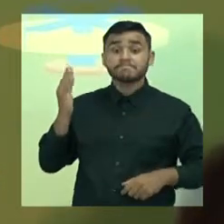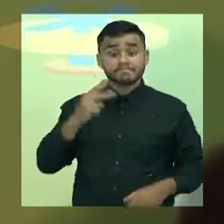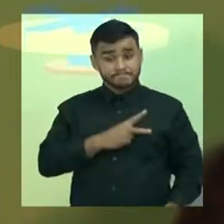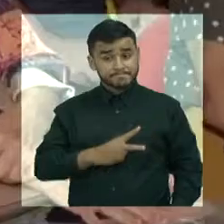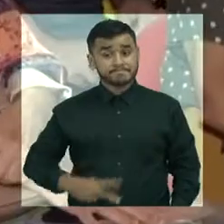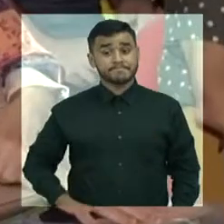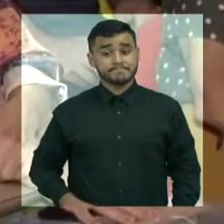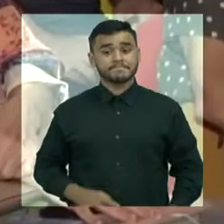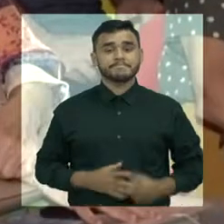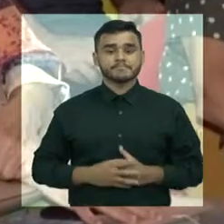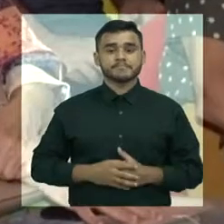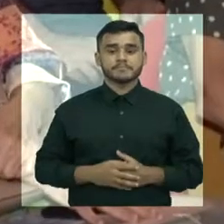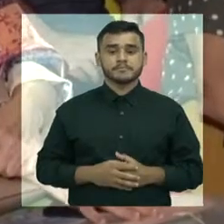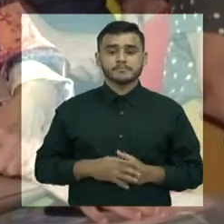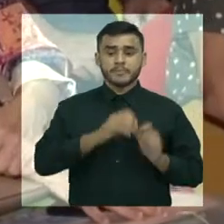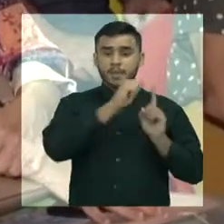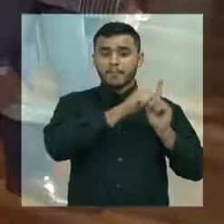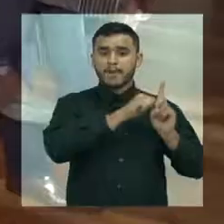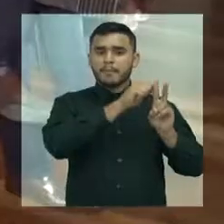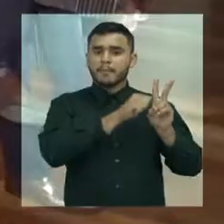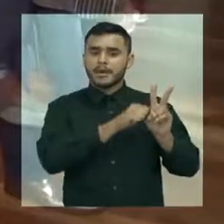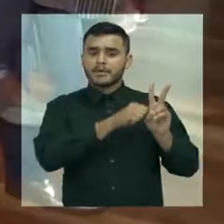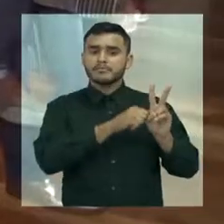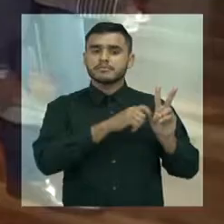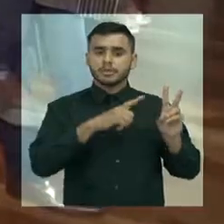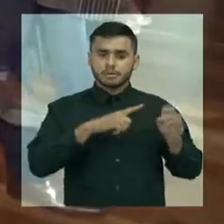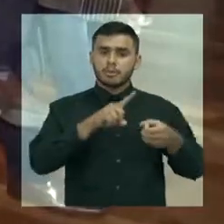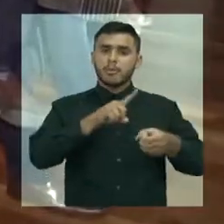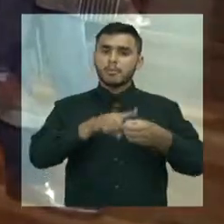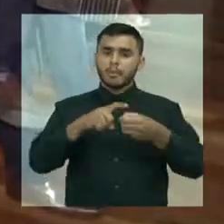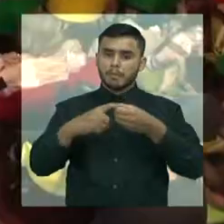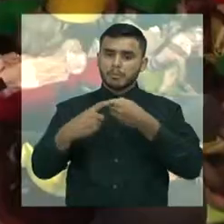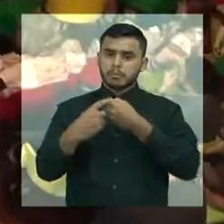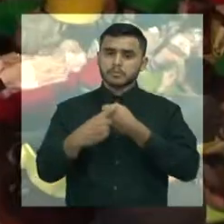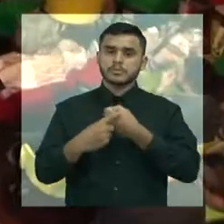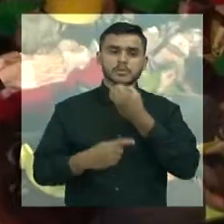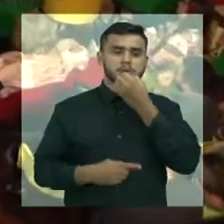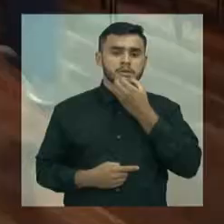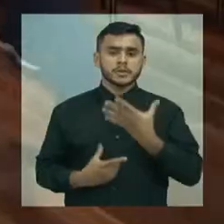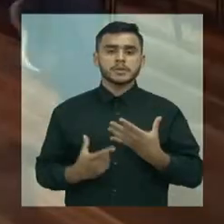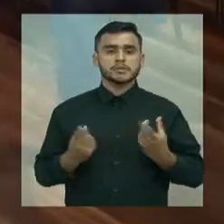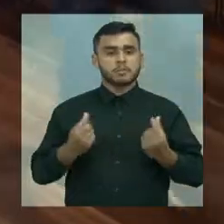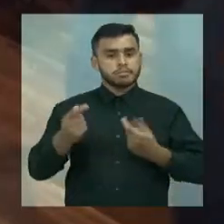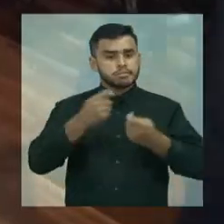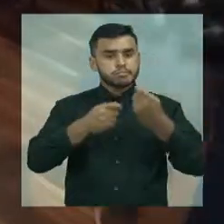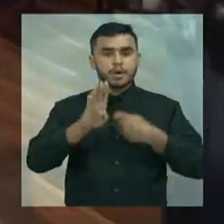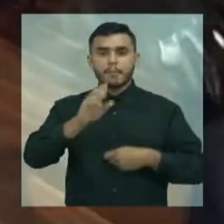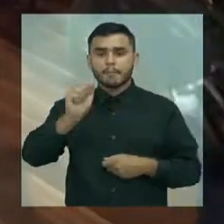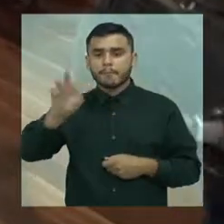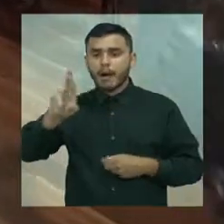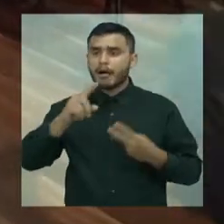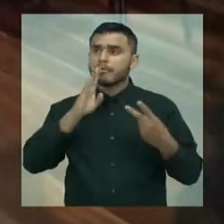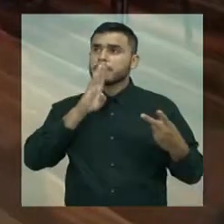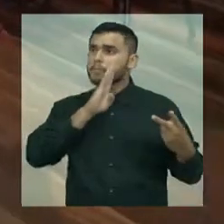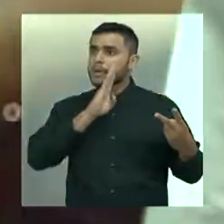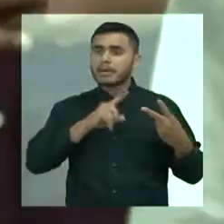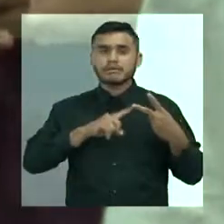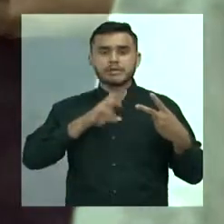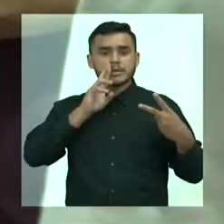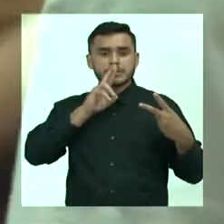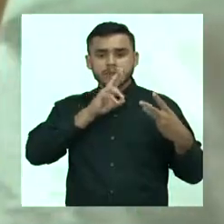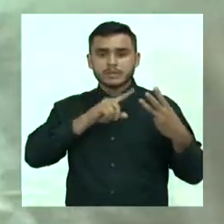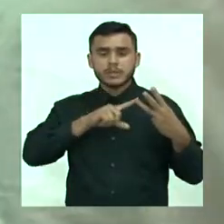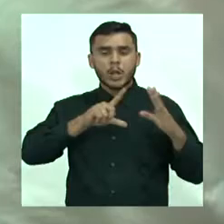do PDT. Em 2 meses, diversas adesões foram firmadas para certificar comércios, bares, lojas e hotéis em Fortaleza.